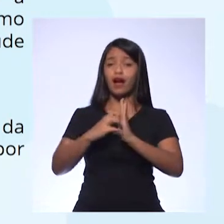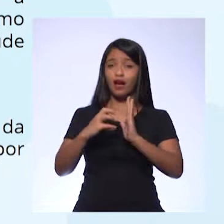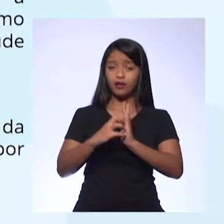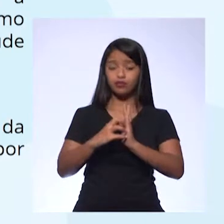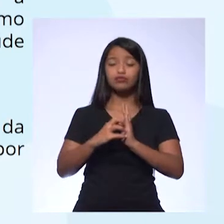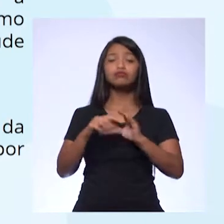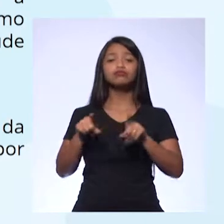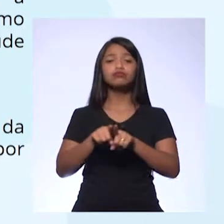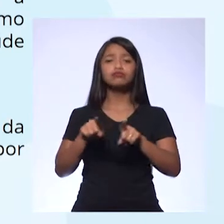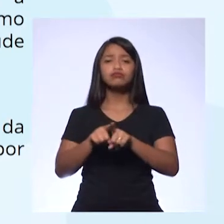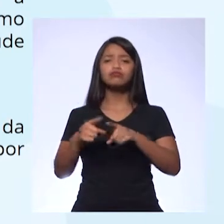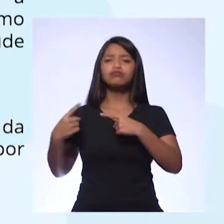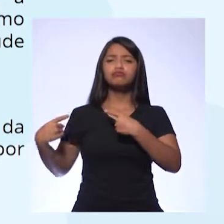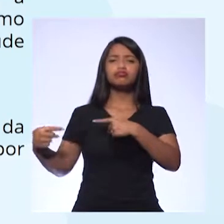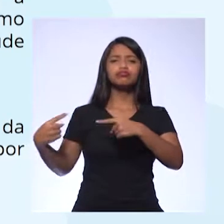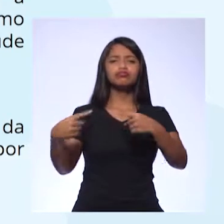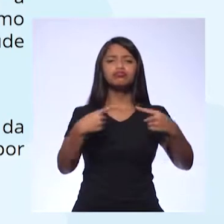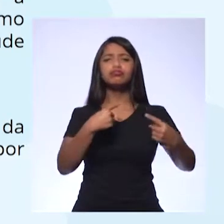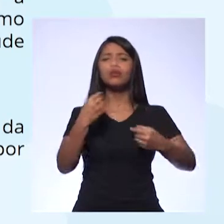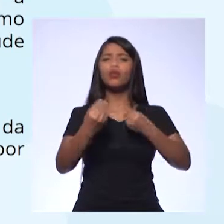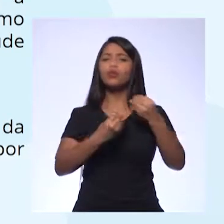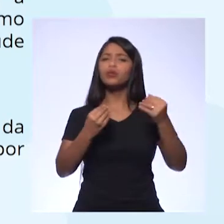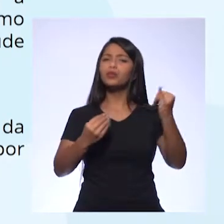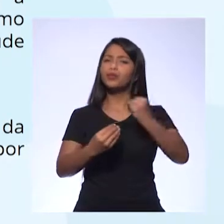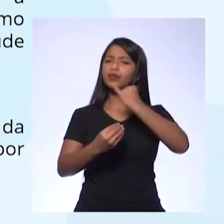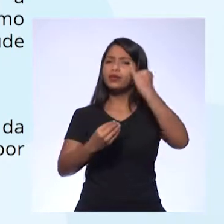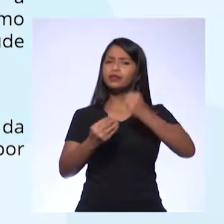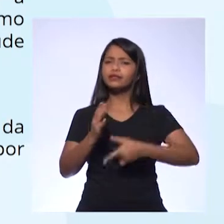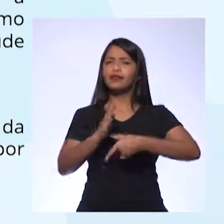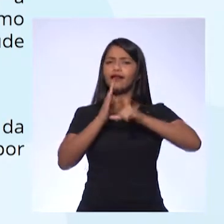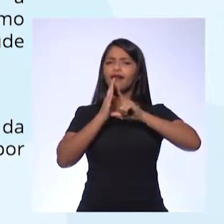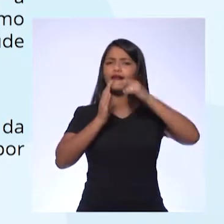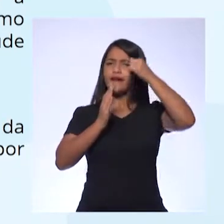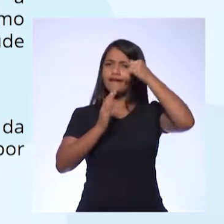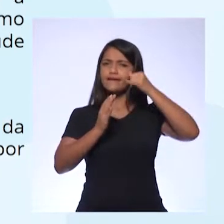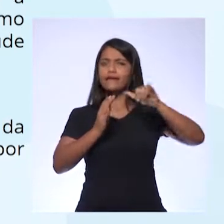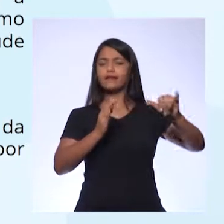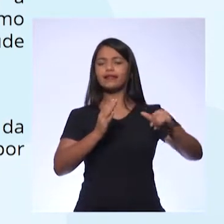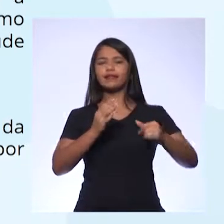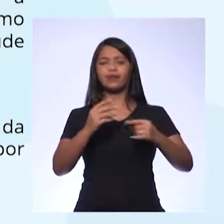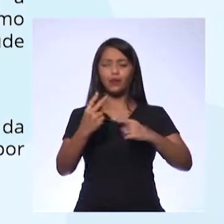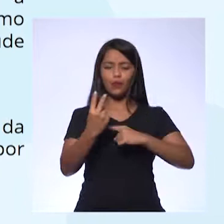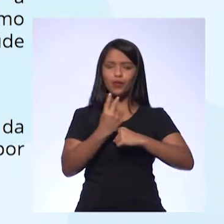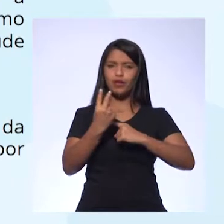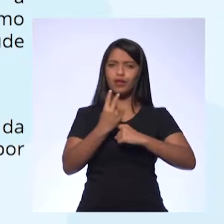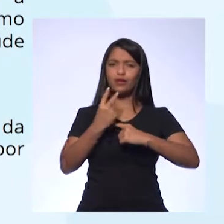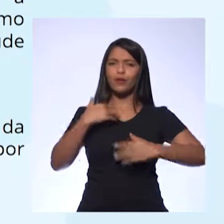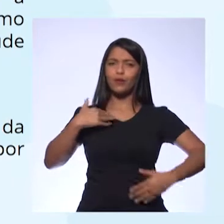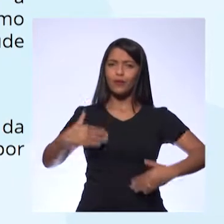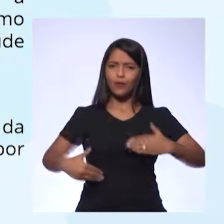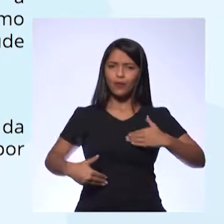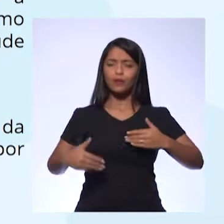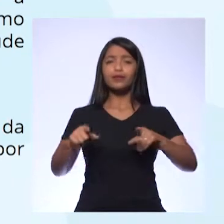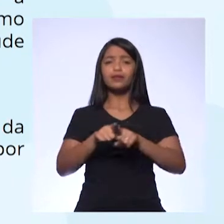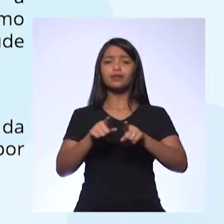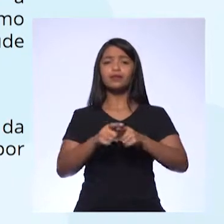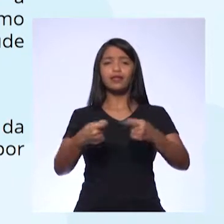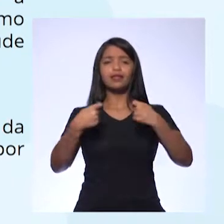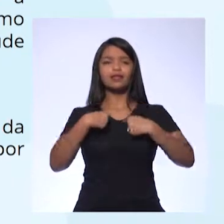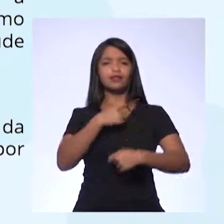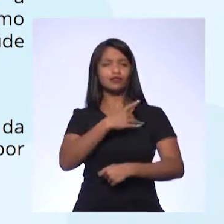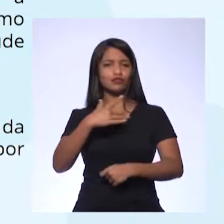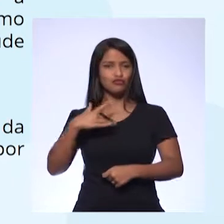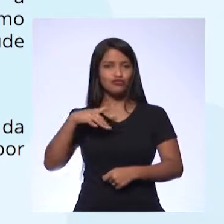sobre a importância das estratégias e métodos de prevenção como promoção do autocuidado e como uma questão de saúde